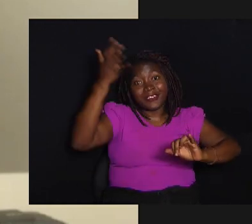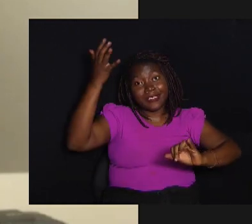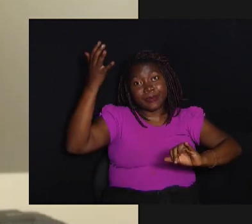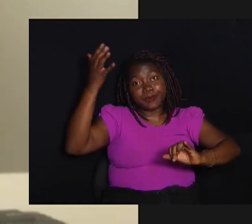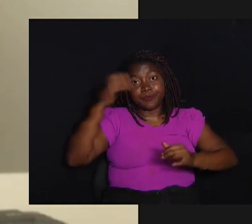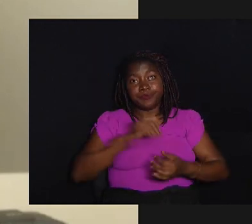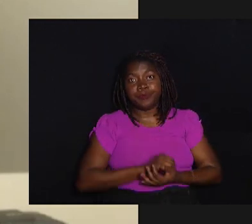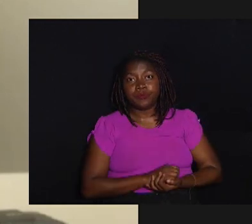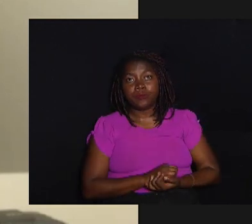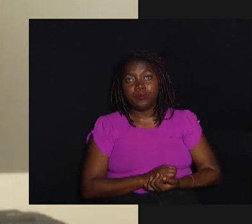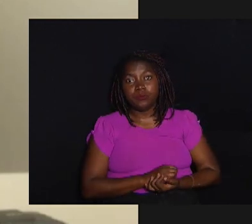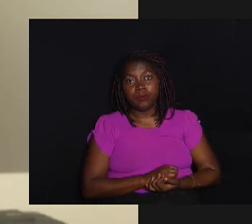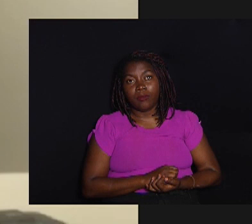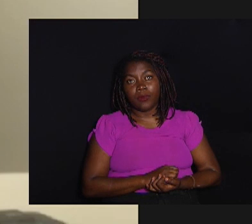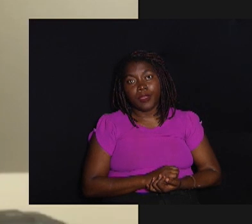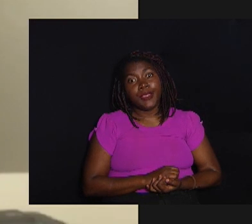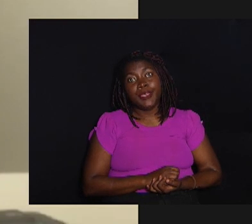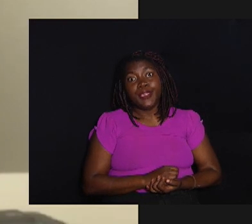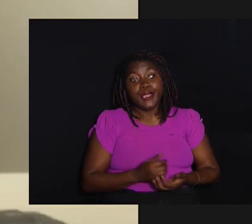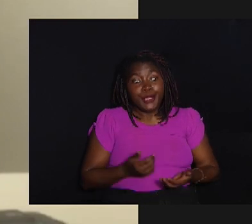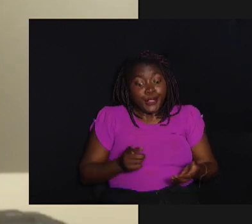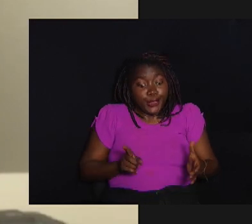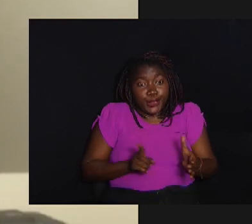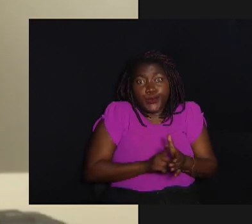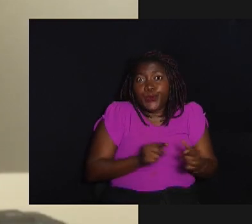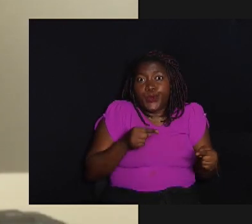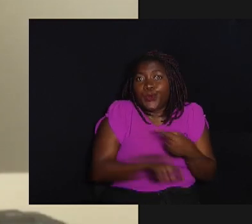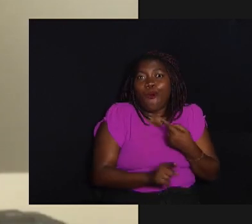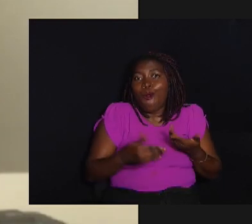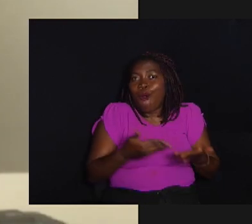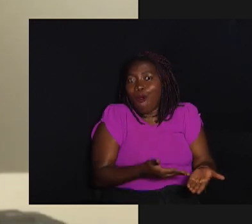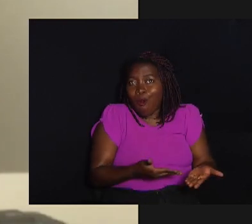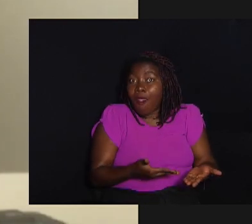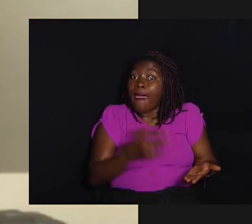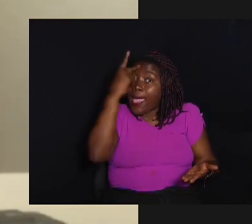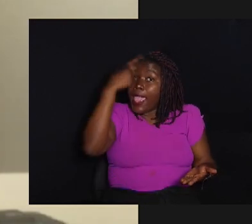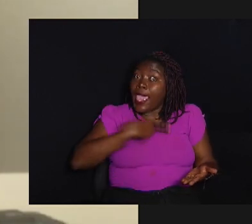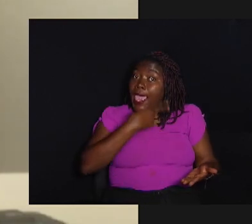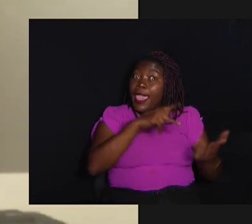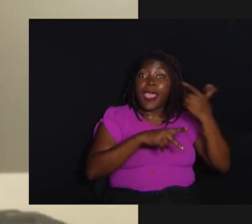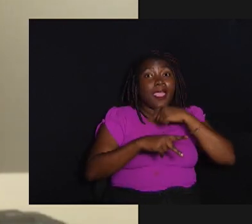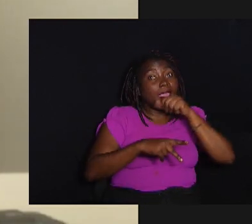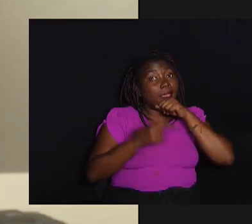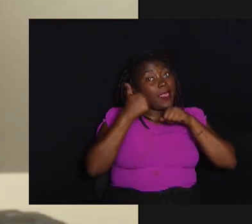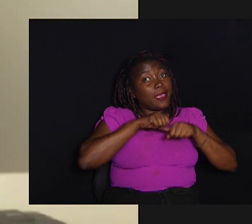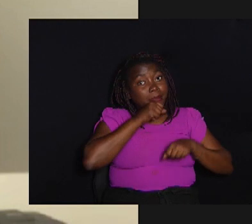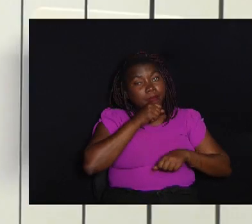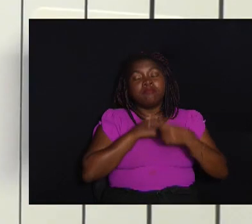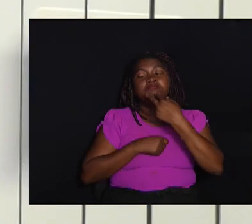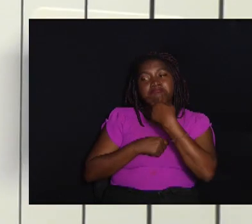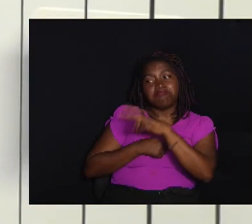tipo de situação que não os envolve, né? Que é um problema, um conflito pessoal entre os genitores. Exato. E essa lei